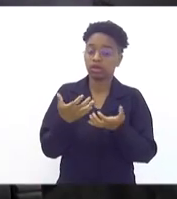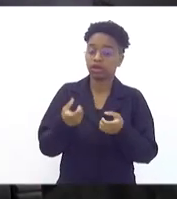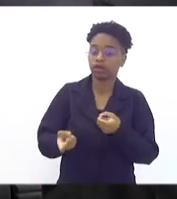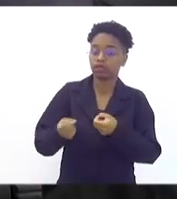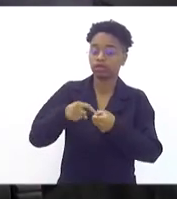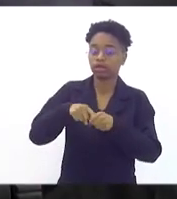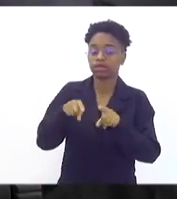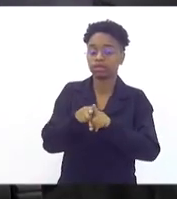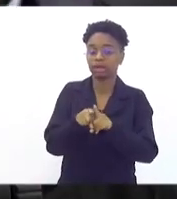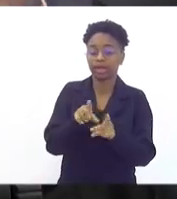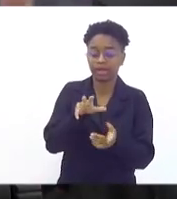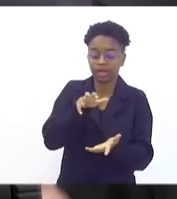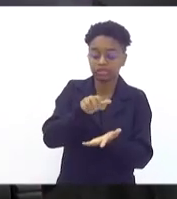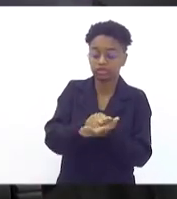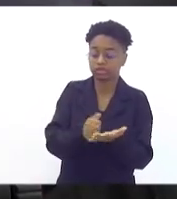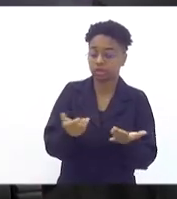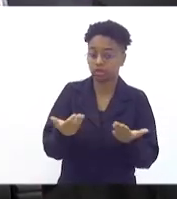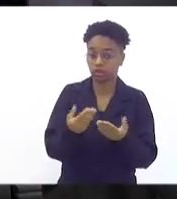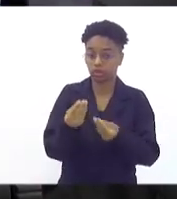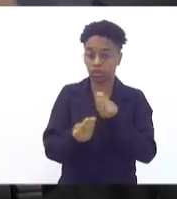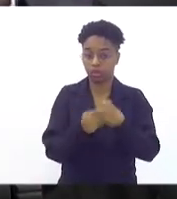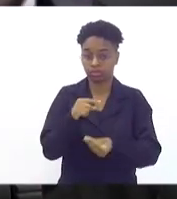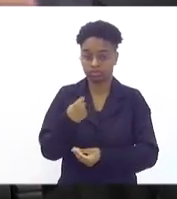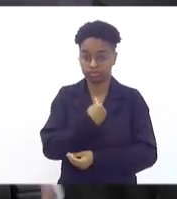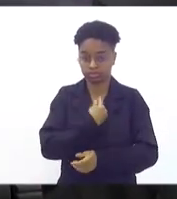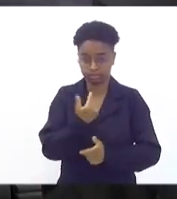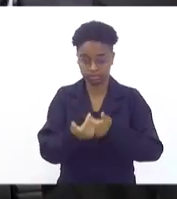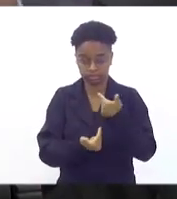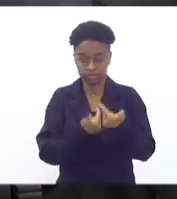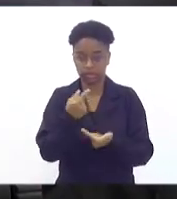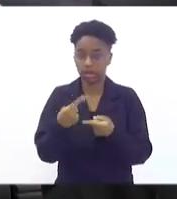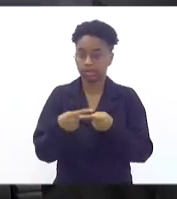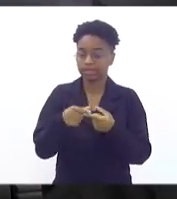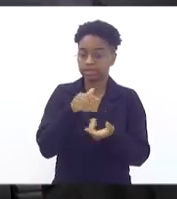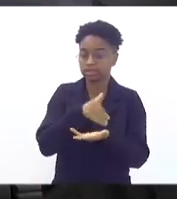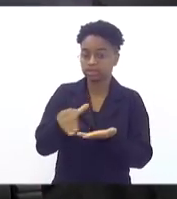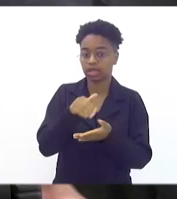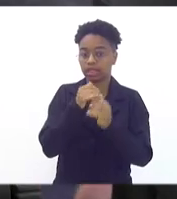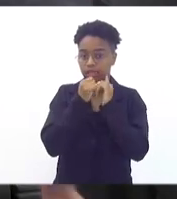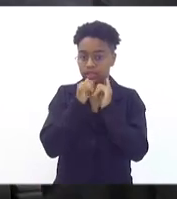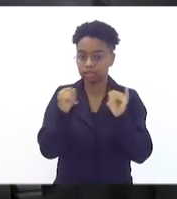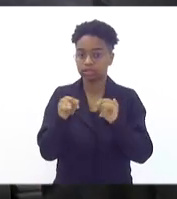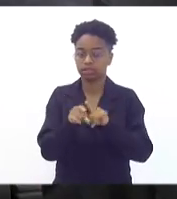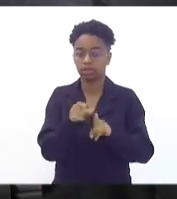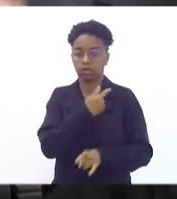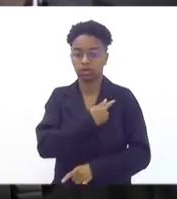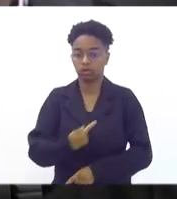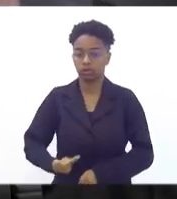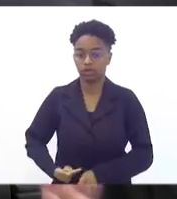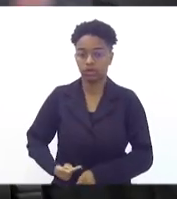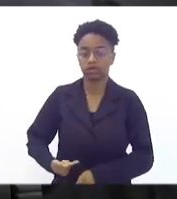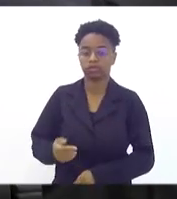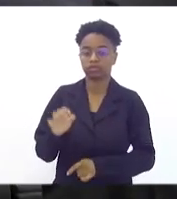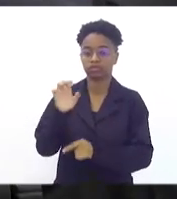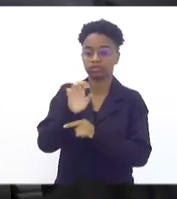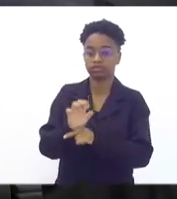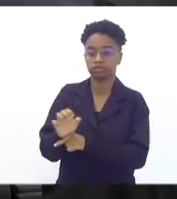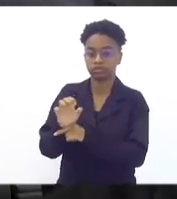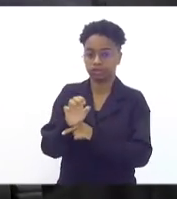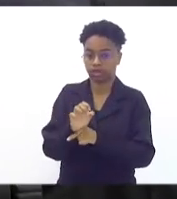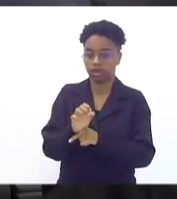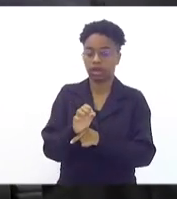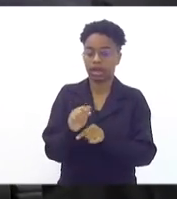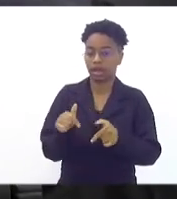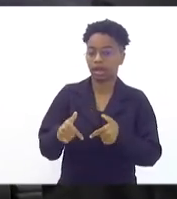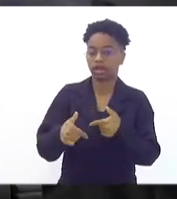deixar esse registro e o trabalho que nós estamos fazendo a secretaria de energia o governo do estado atuando para e passo né eu retorno